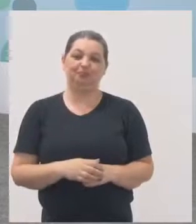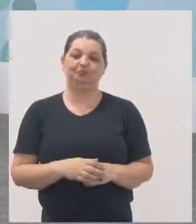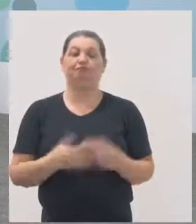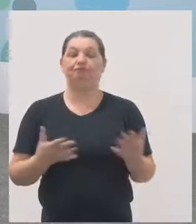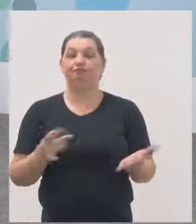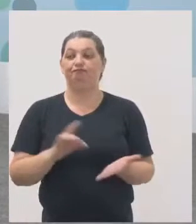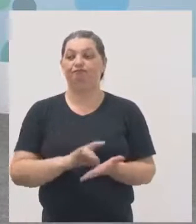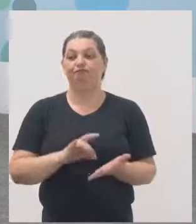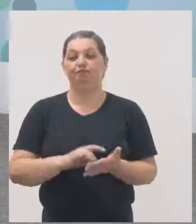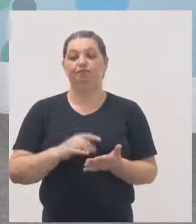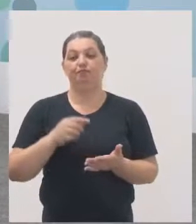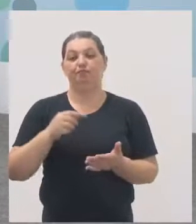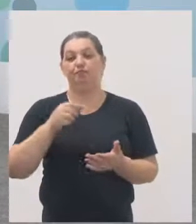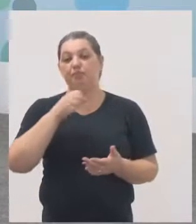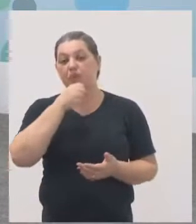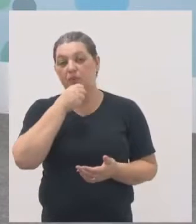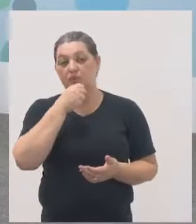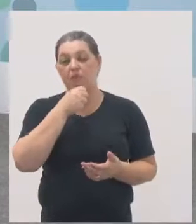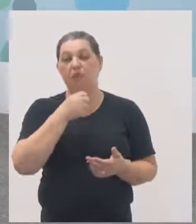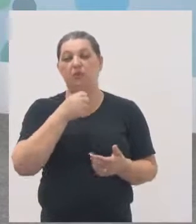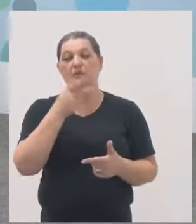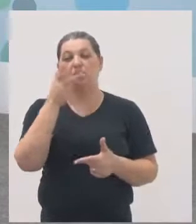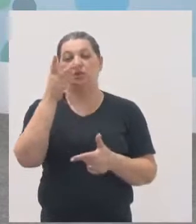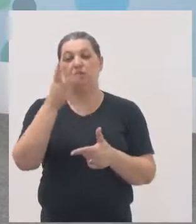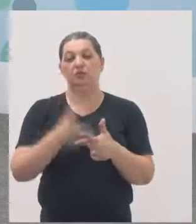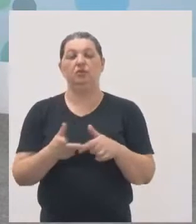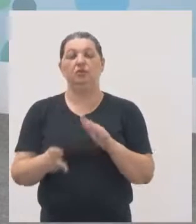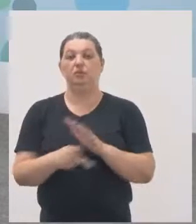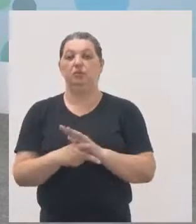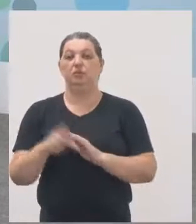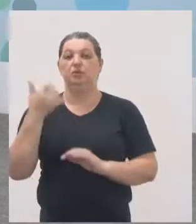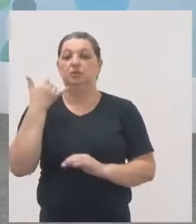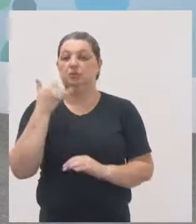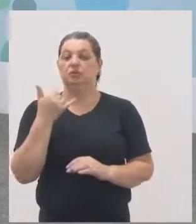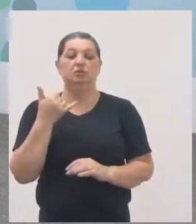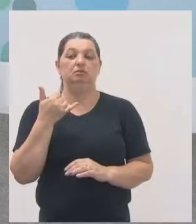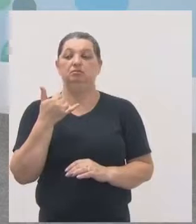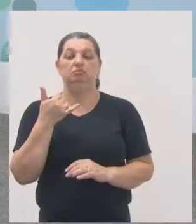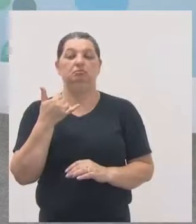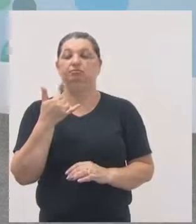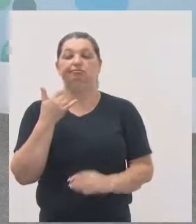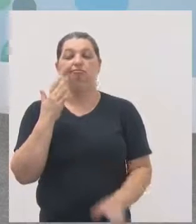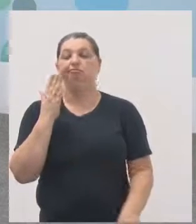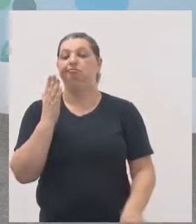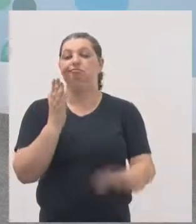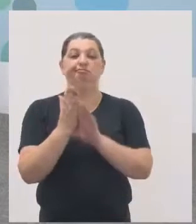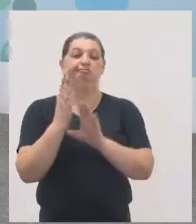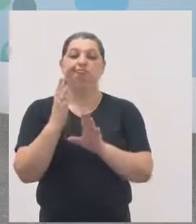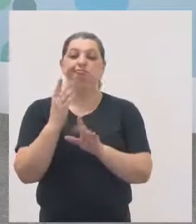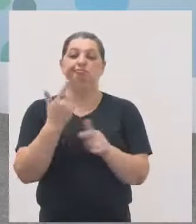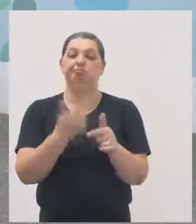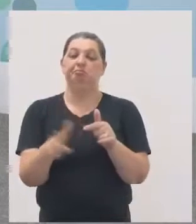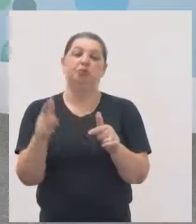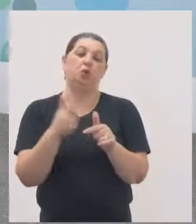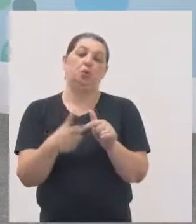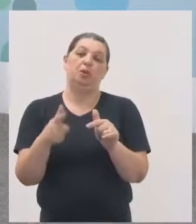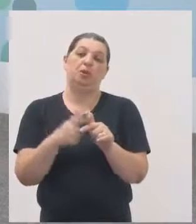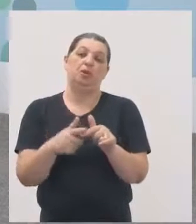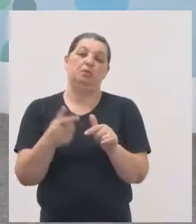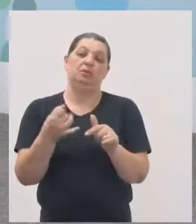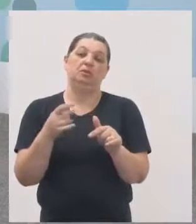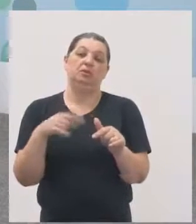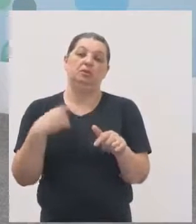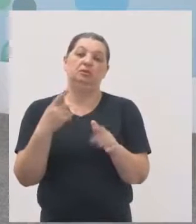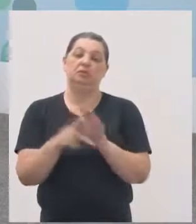o microfone e os vídeos do celular, a gente não vai encontrar tanto problema como se a gente